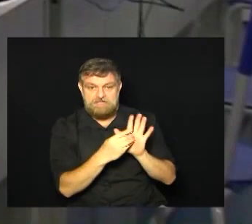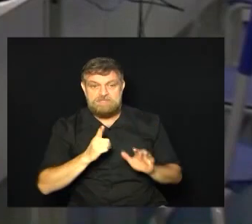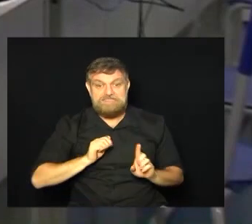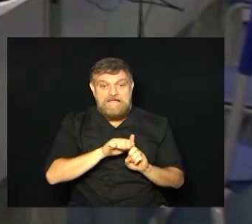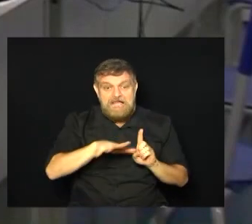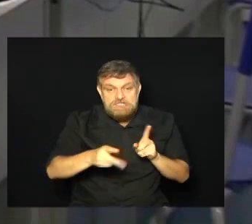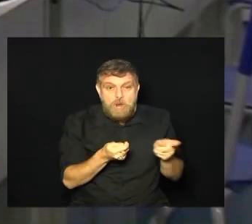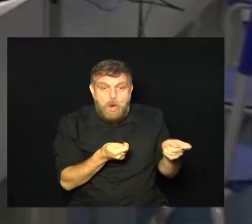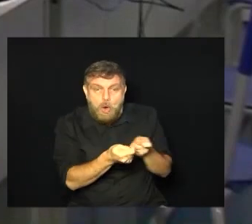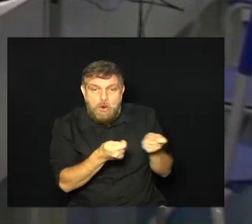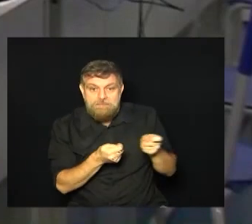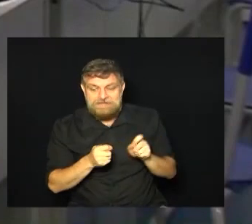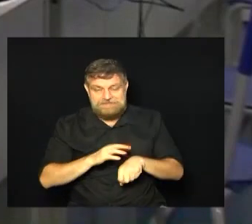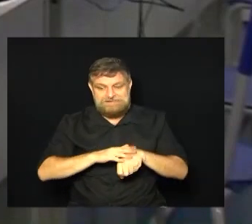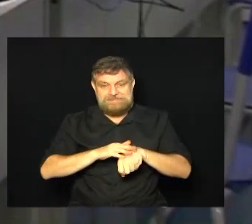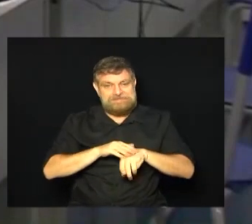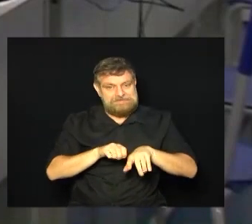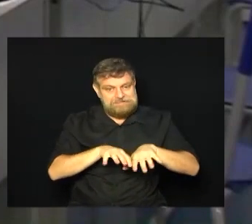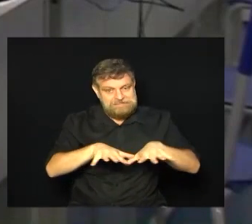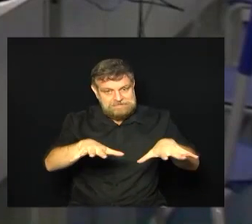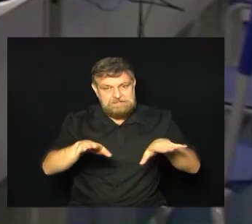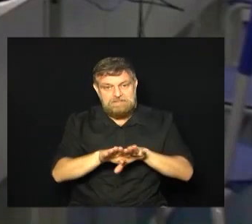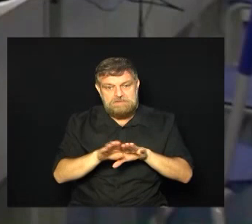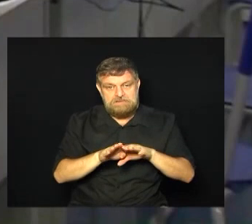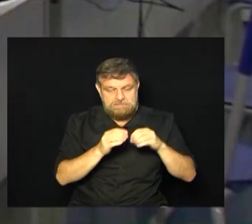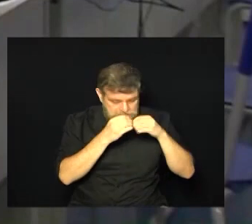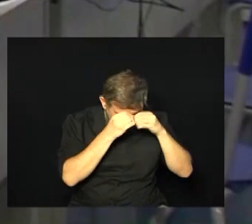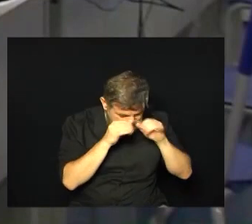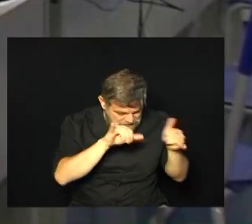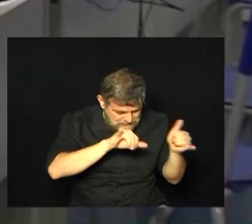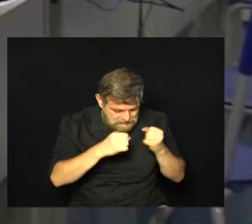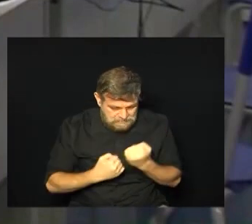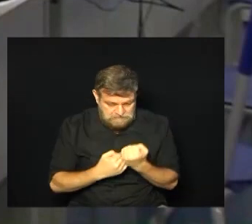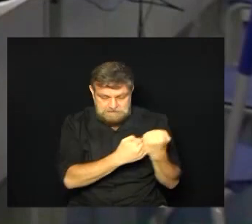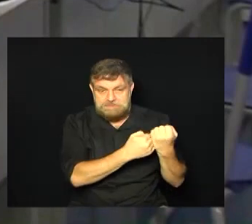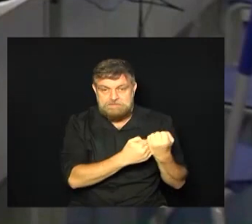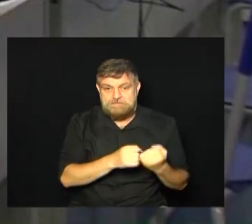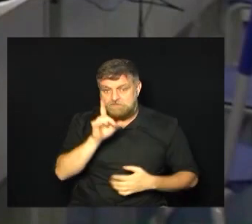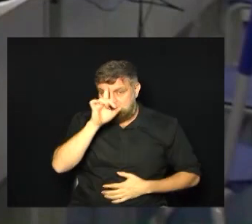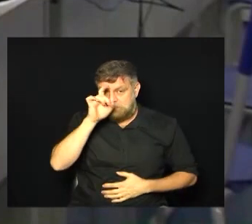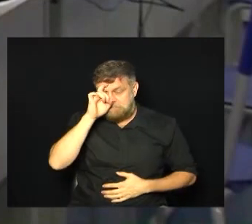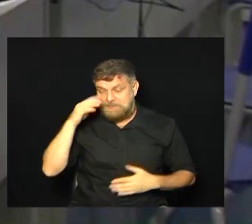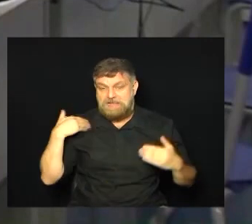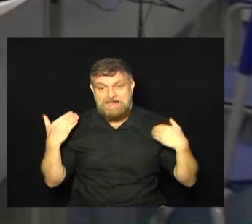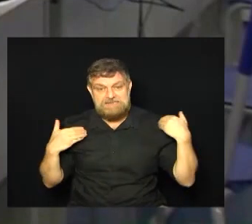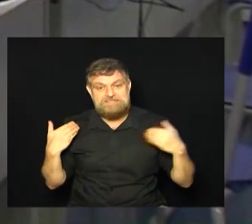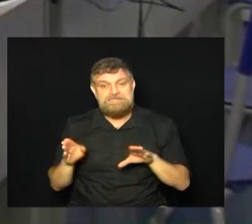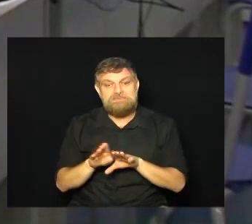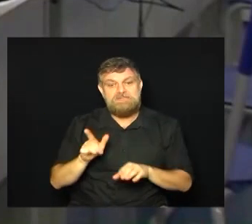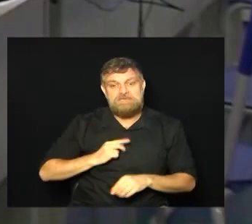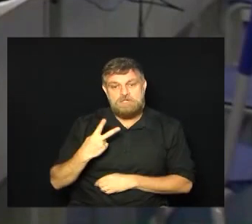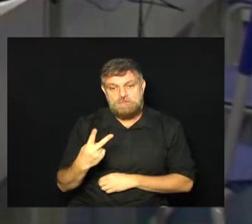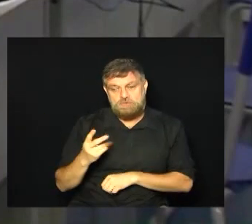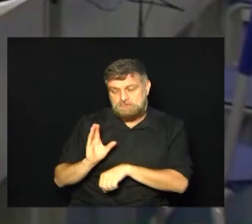de controle de endemias e o auxiliar de laboratório de química. Na área de hospitalidade e lazer, a gente tem 2